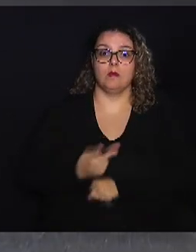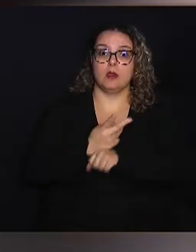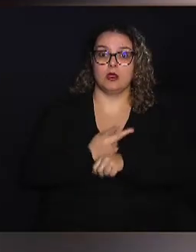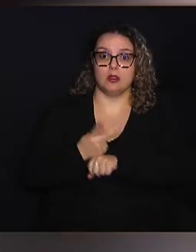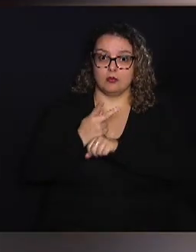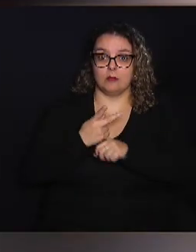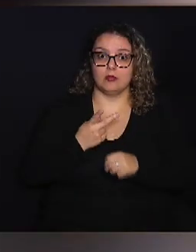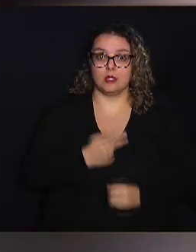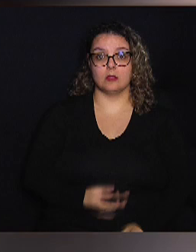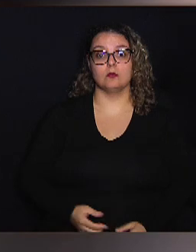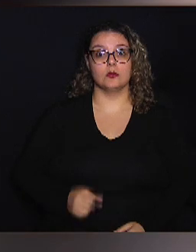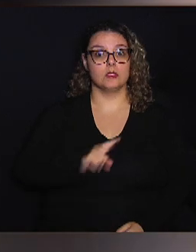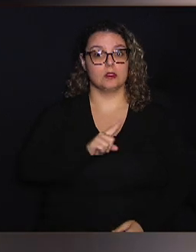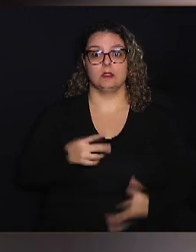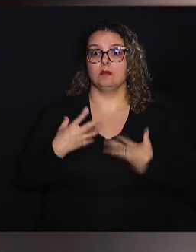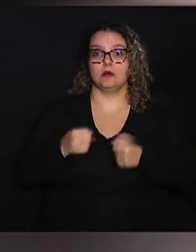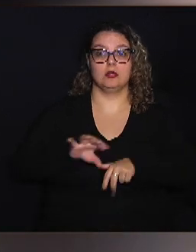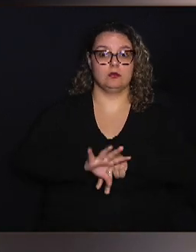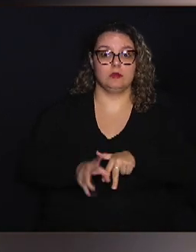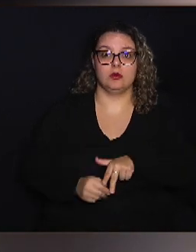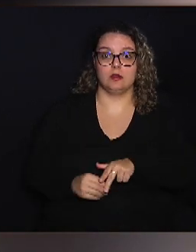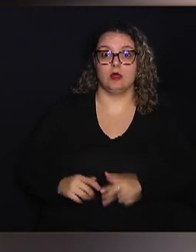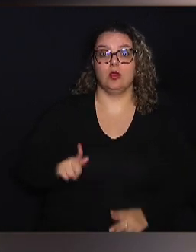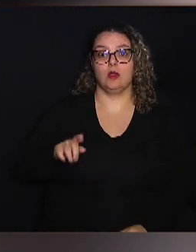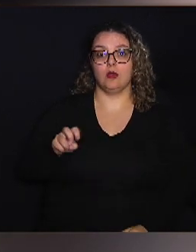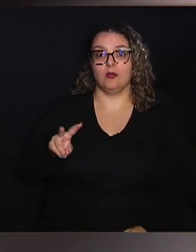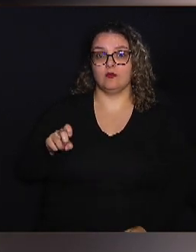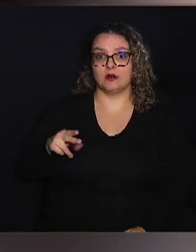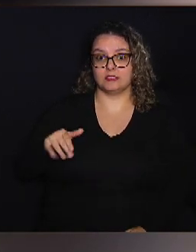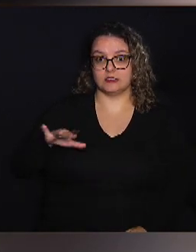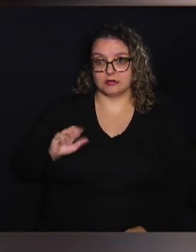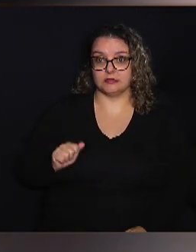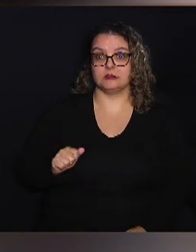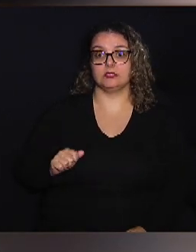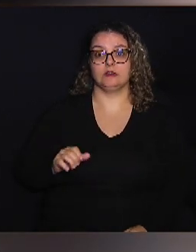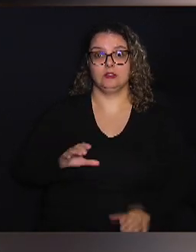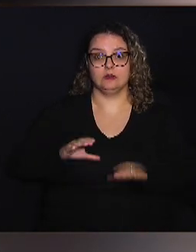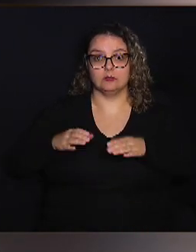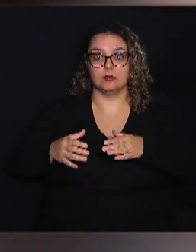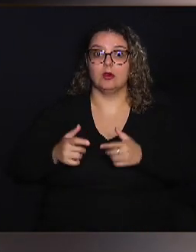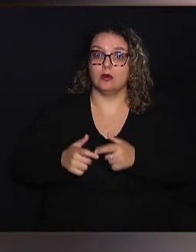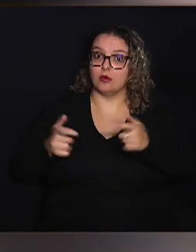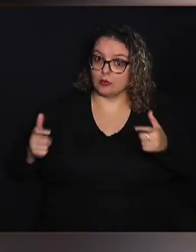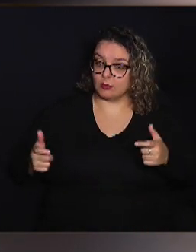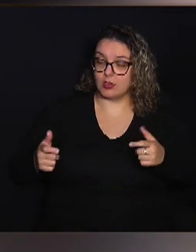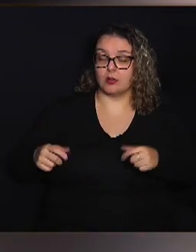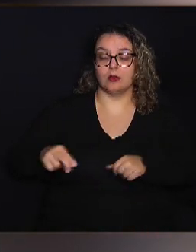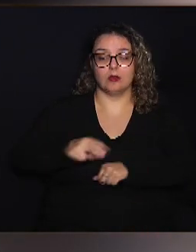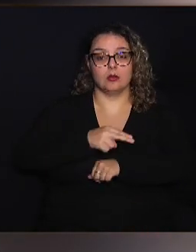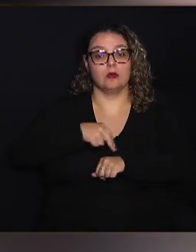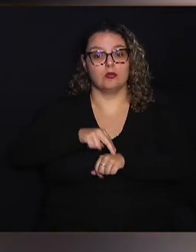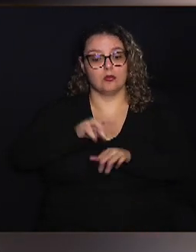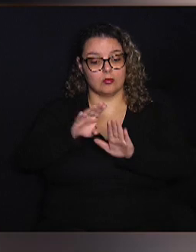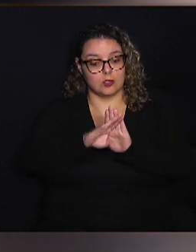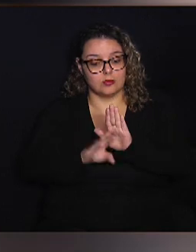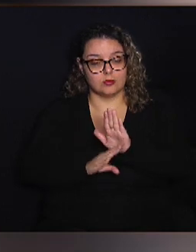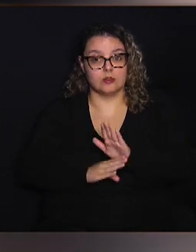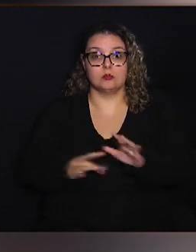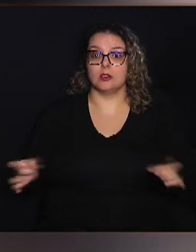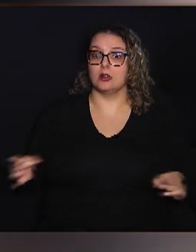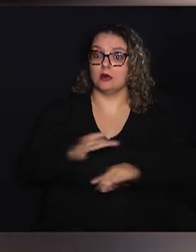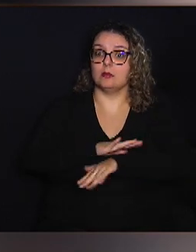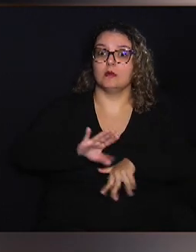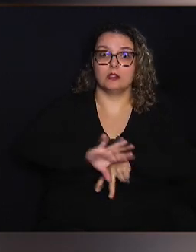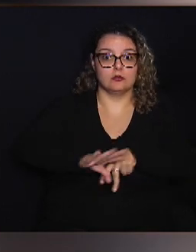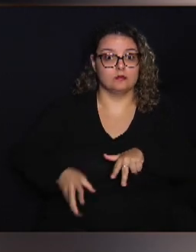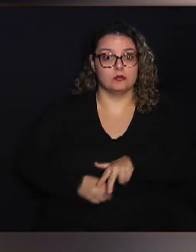na categoria Governança Corporativa, o maior concurso nacional de combate à corrupção promovido pelo Instituto